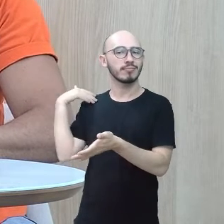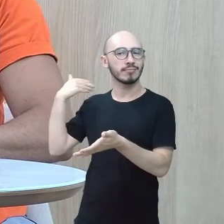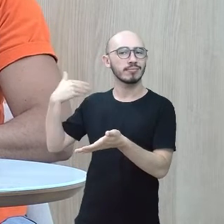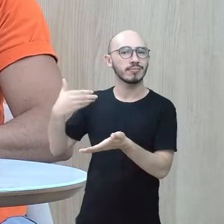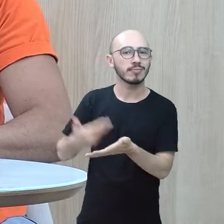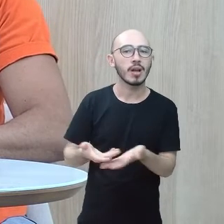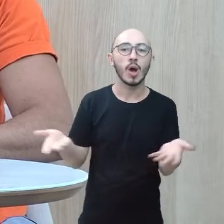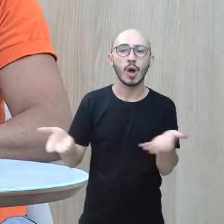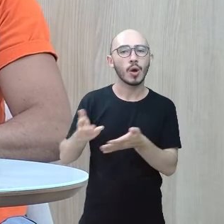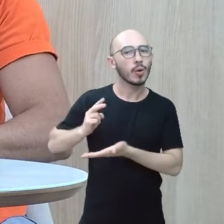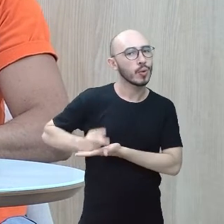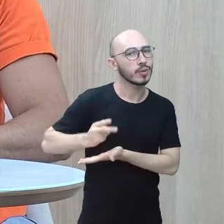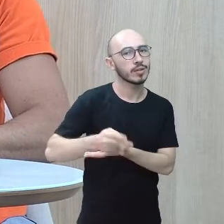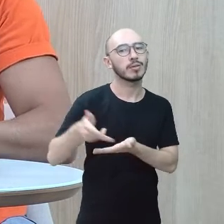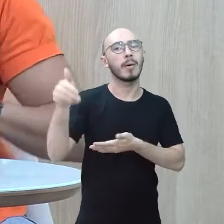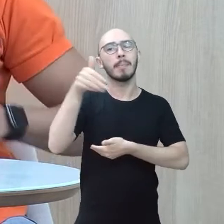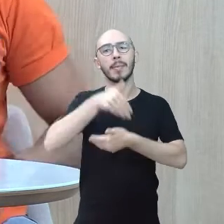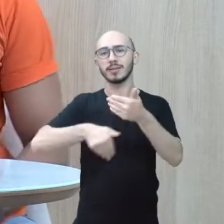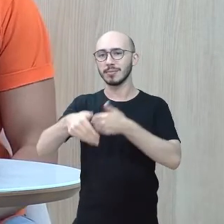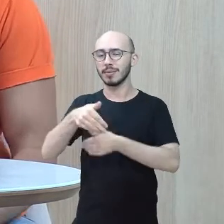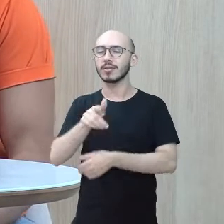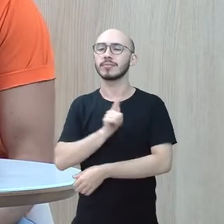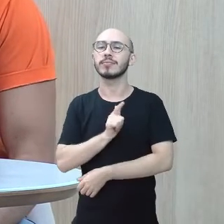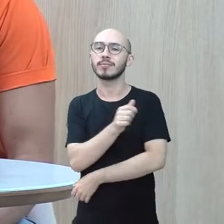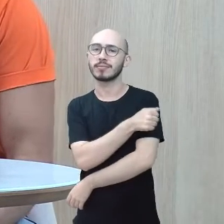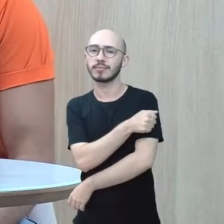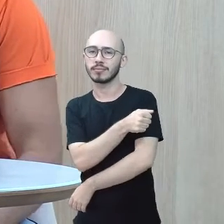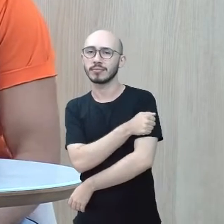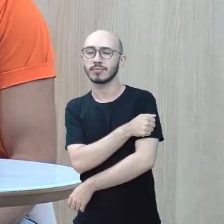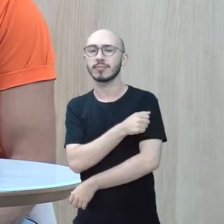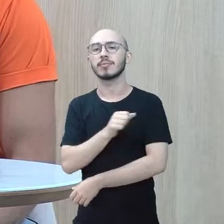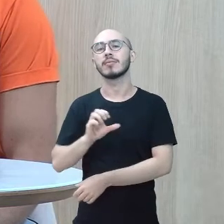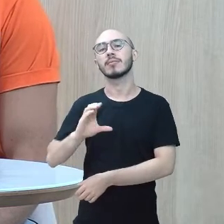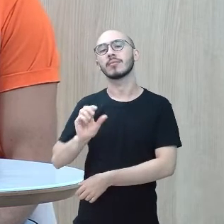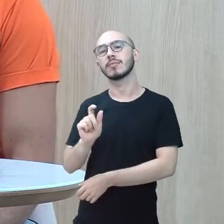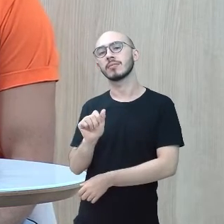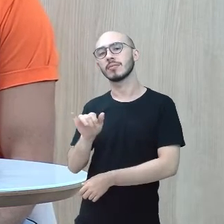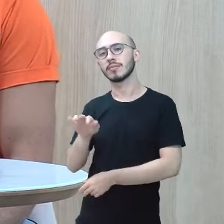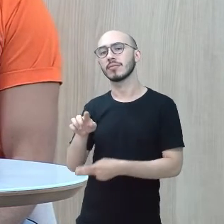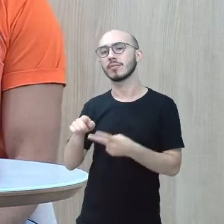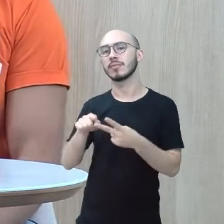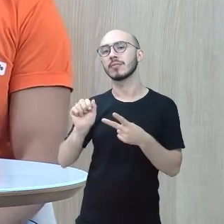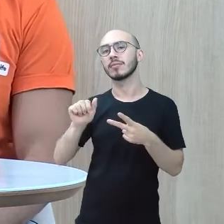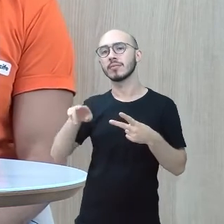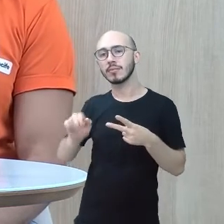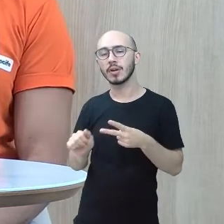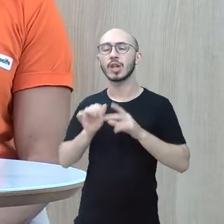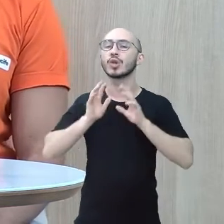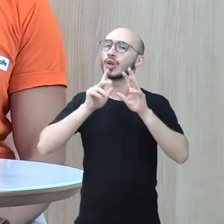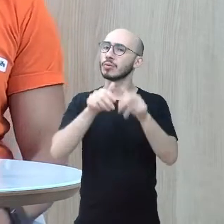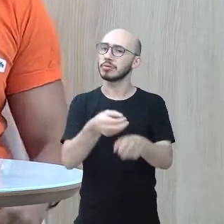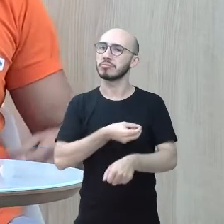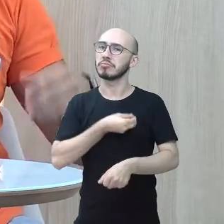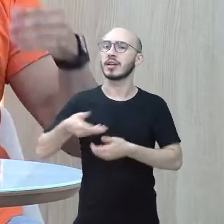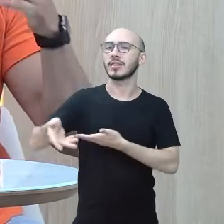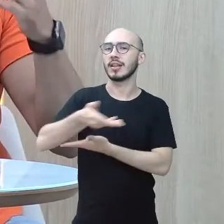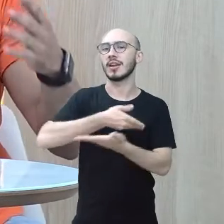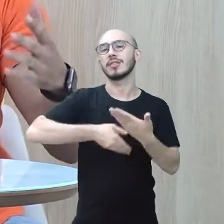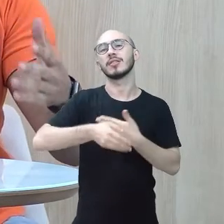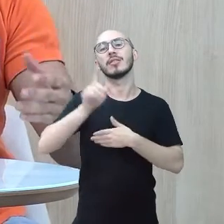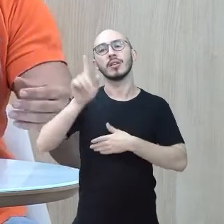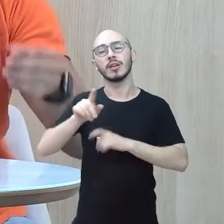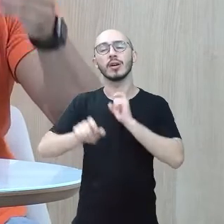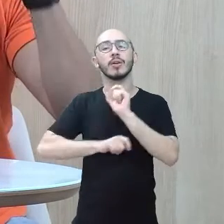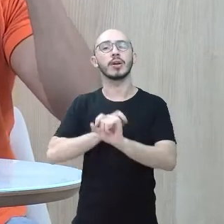Participando aqui da aula, eu tenho o Cauã, a Ana, todo mundo aqui presente. Então, essa